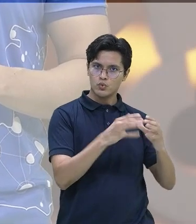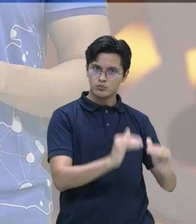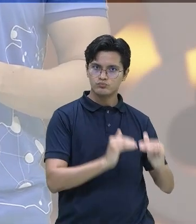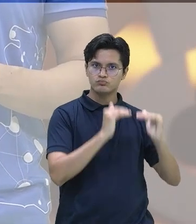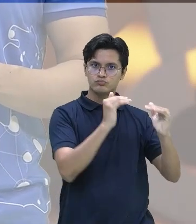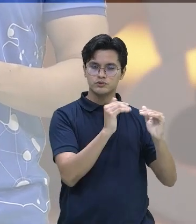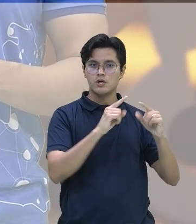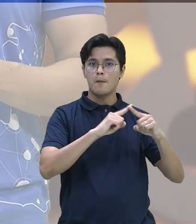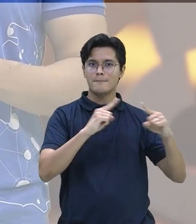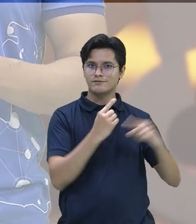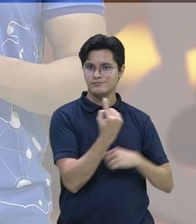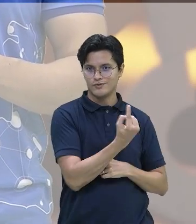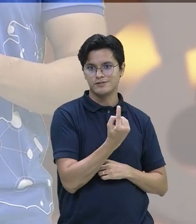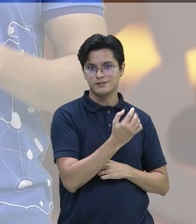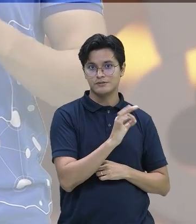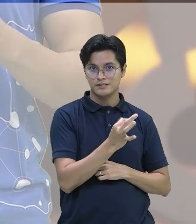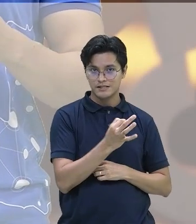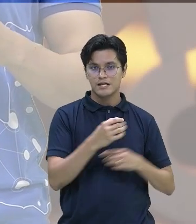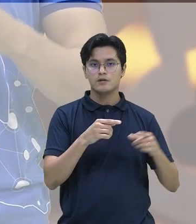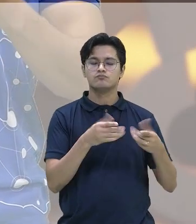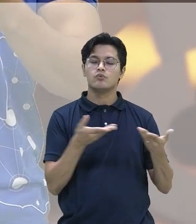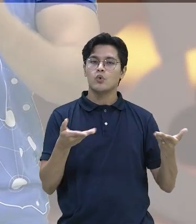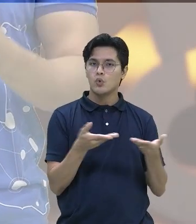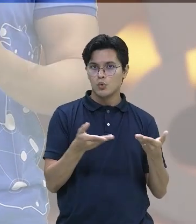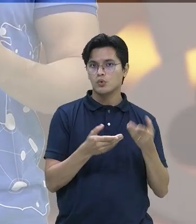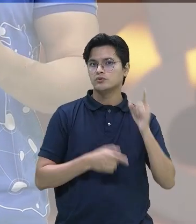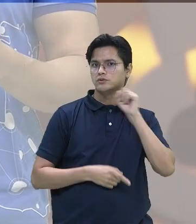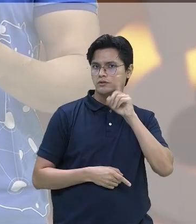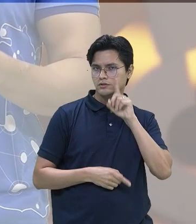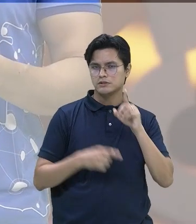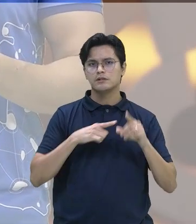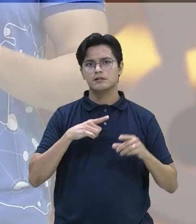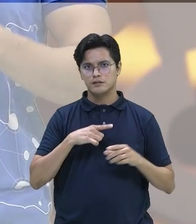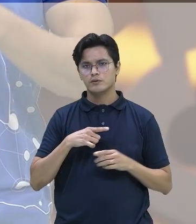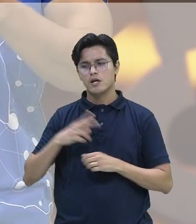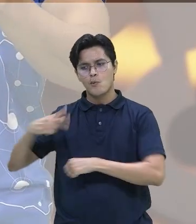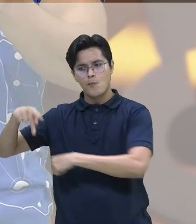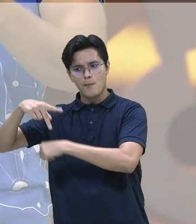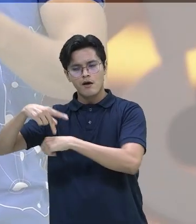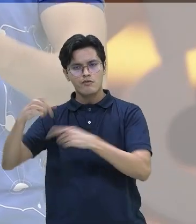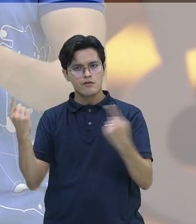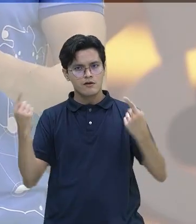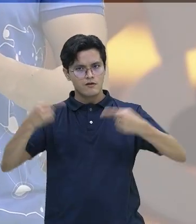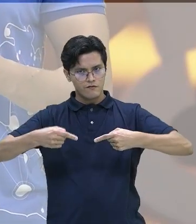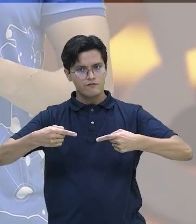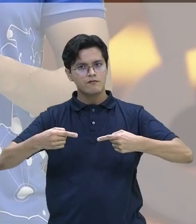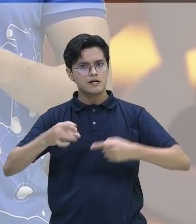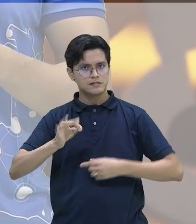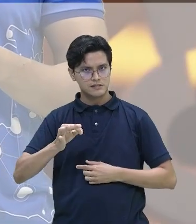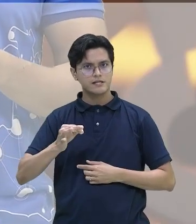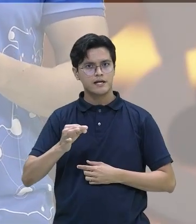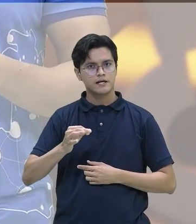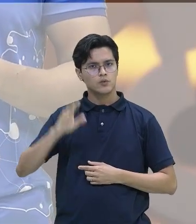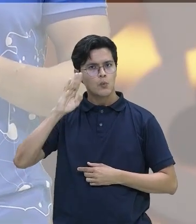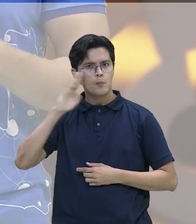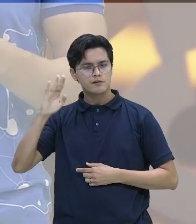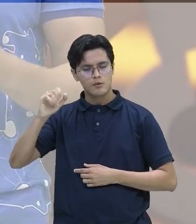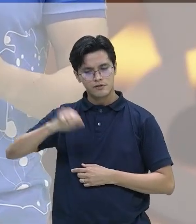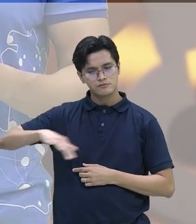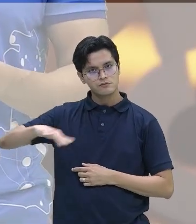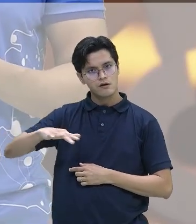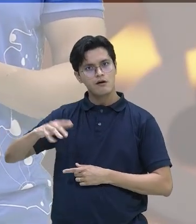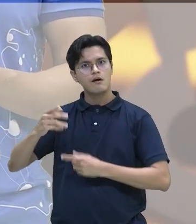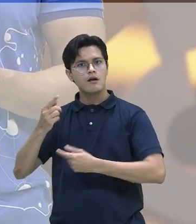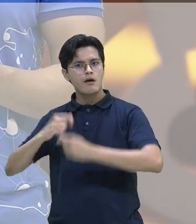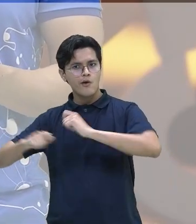né? Hoje, os Estados Unidos têm ali rivais muito fortes, em especial nas questões econômicas, né? Tem a China hoje